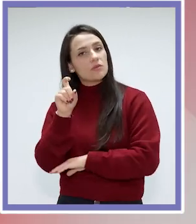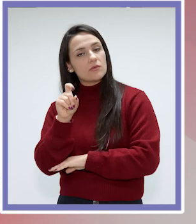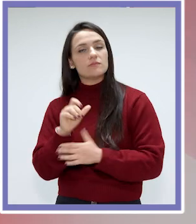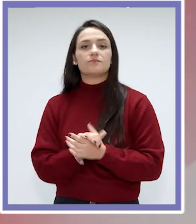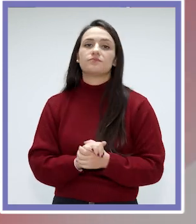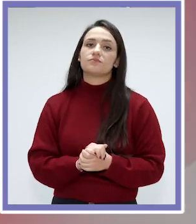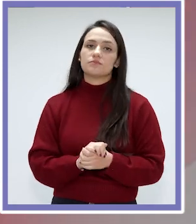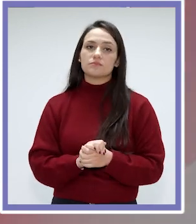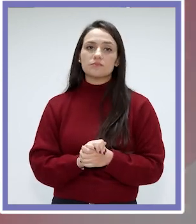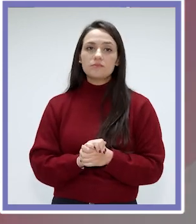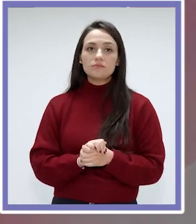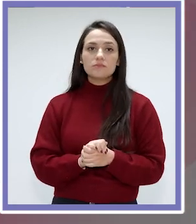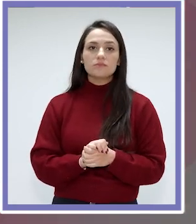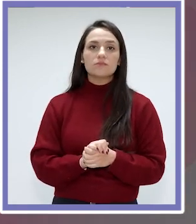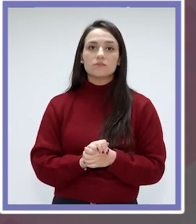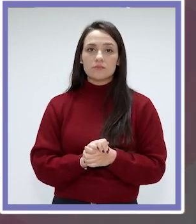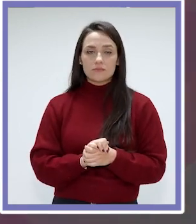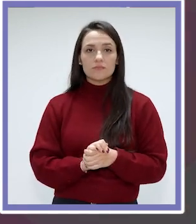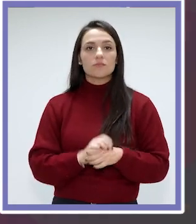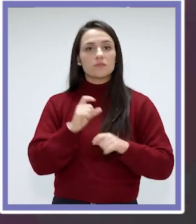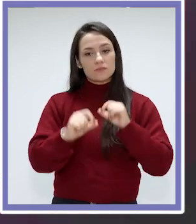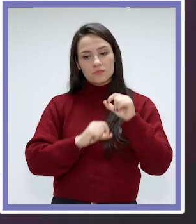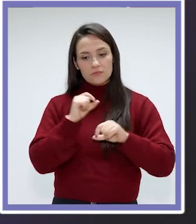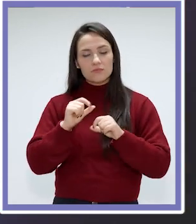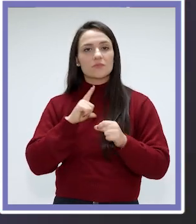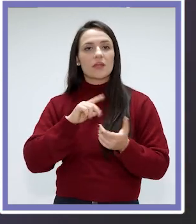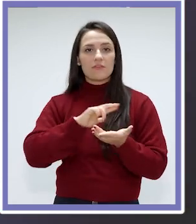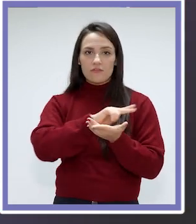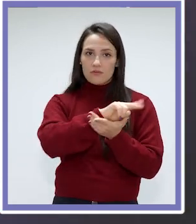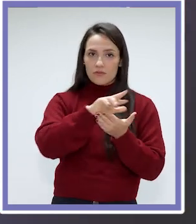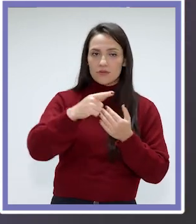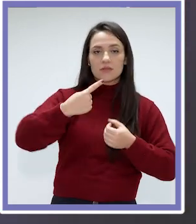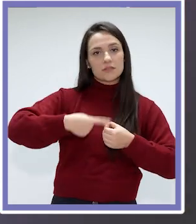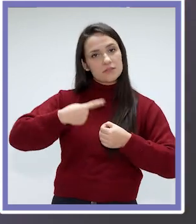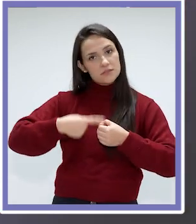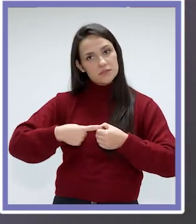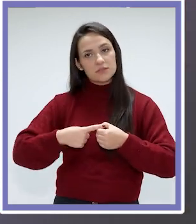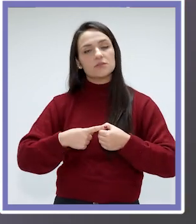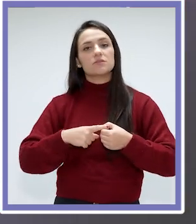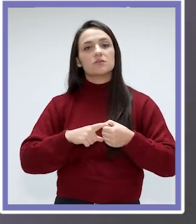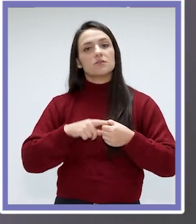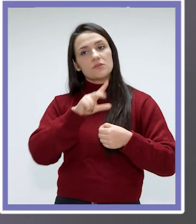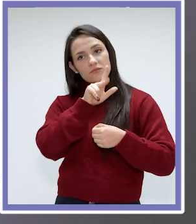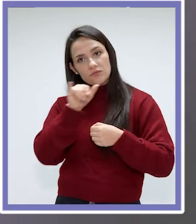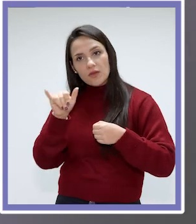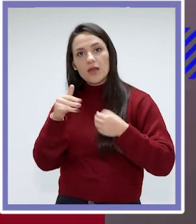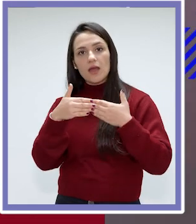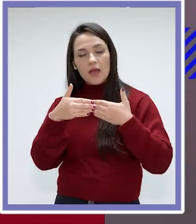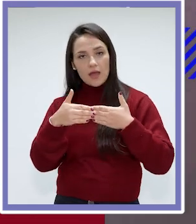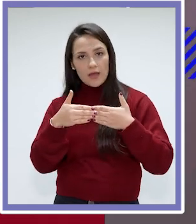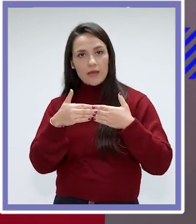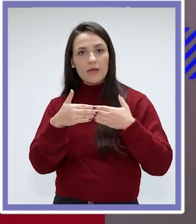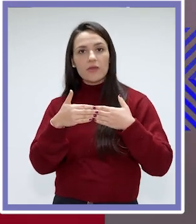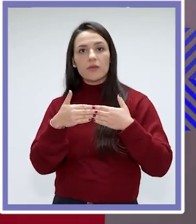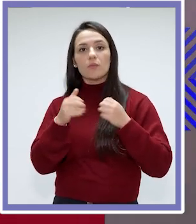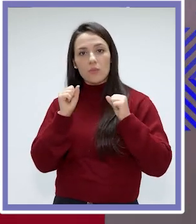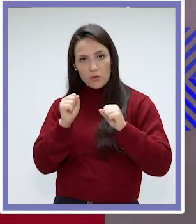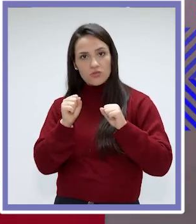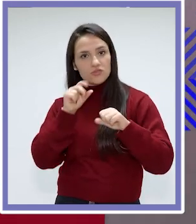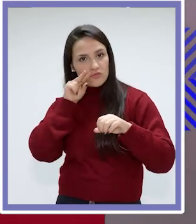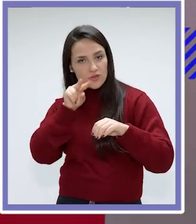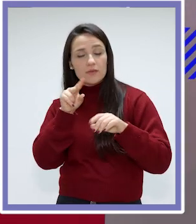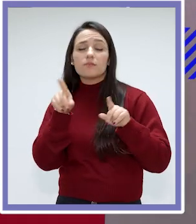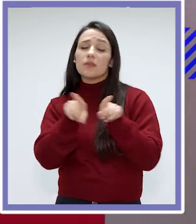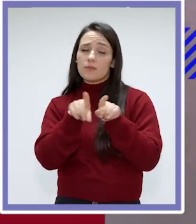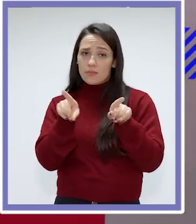em breve, em sinal aberto em Campo Grande, também em vários municípios de Mato Grosso do Sul, mas você também nos acompanha lá no YouTube. É só pesquisar